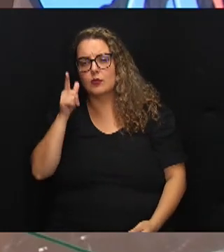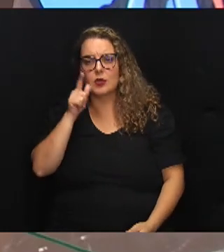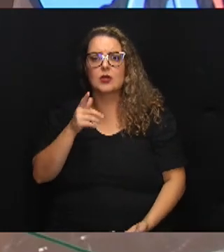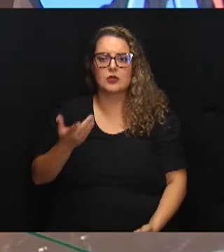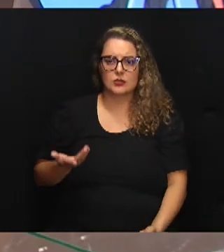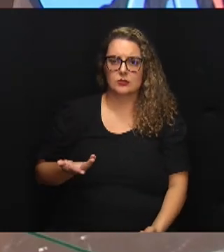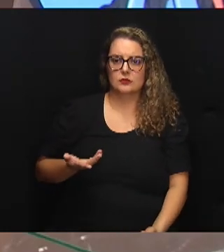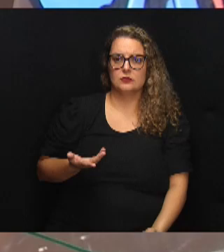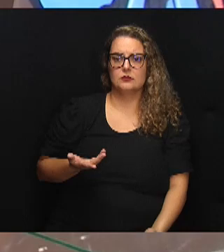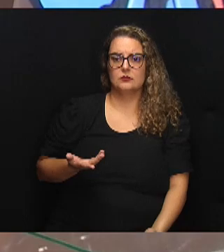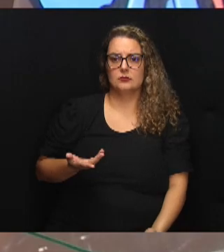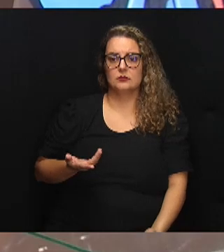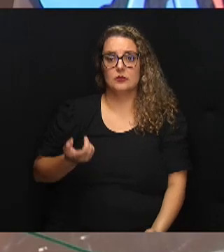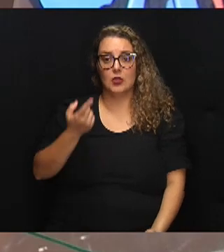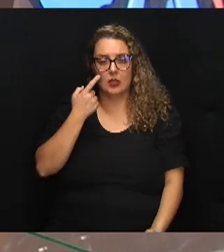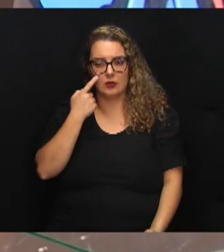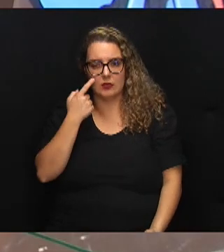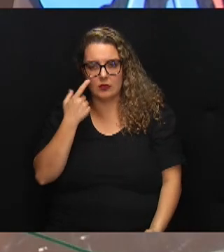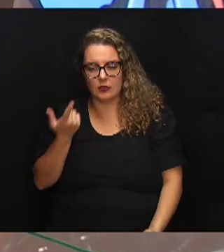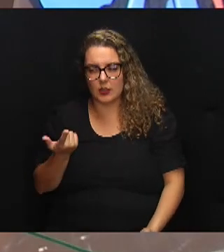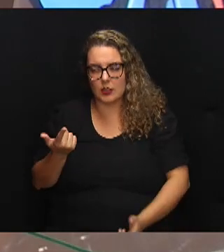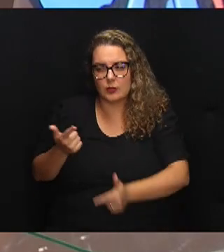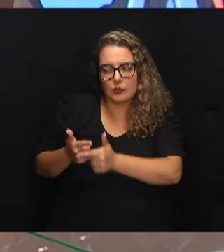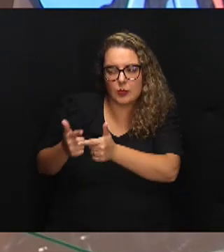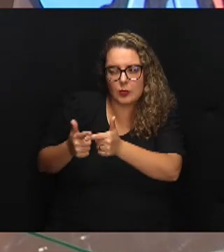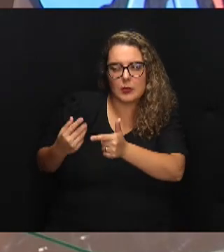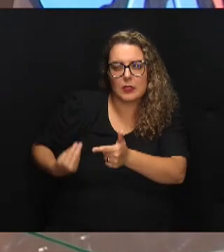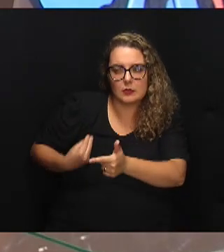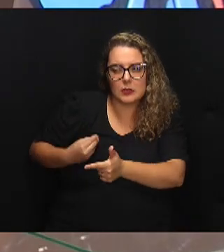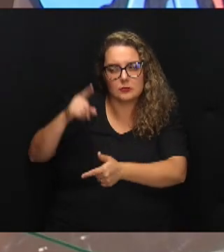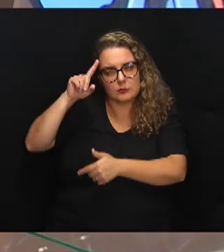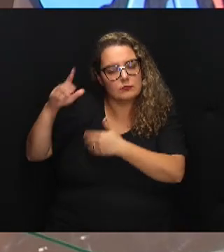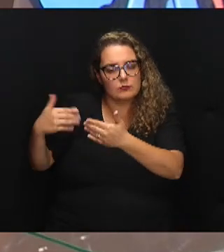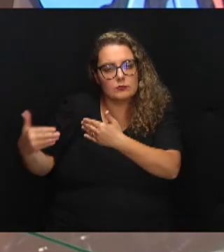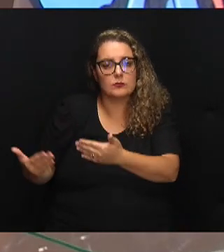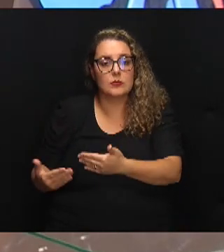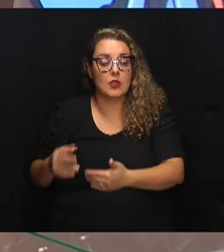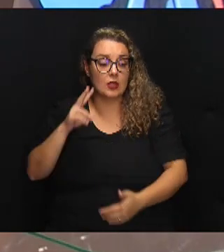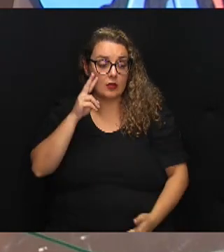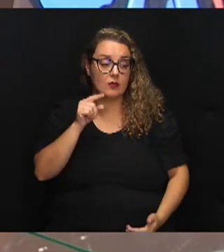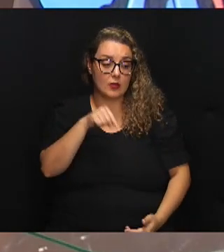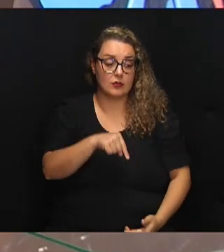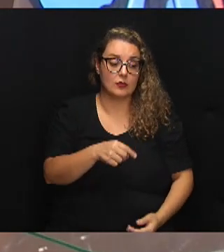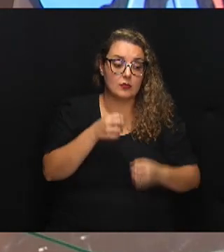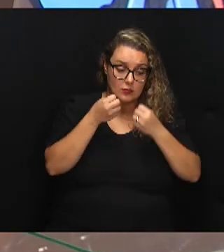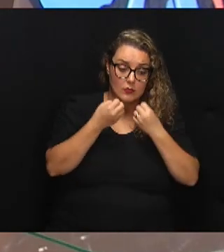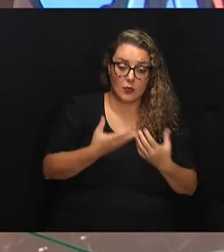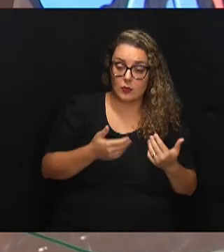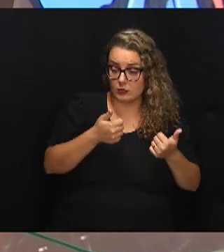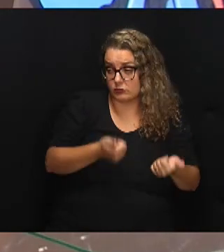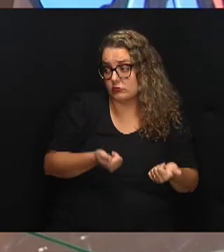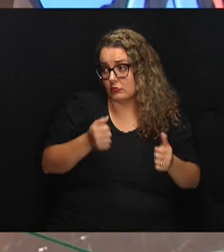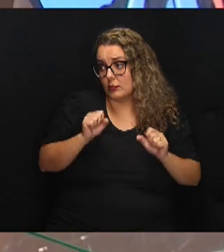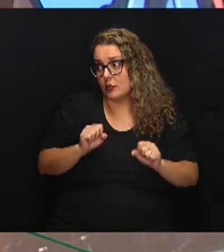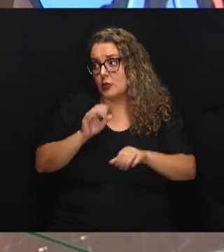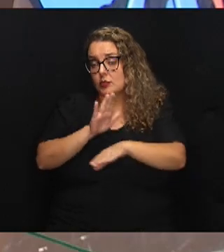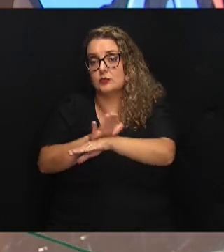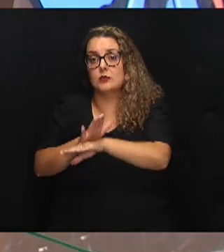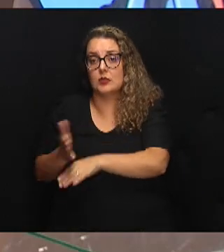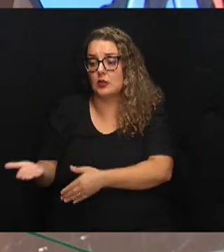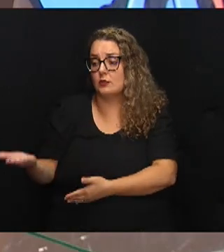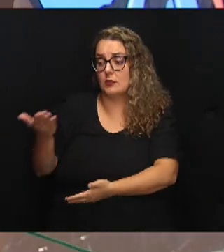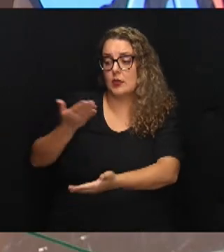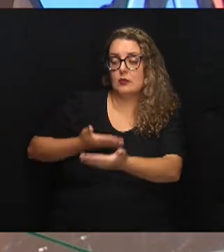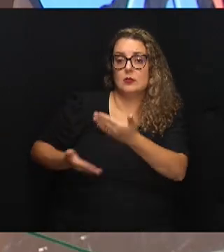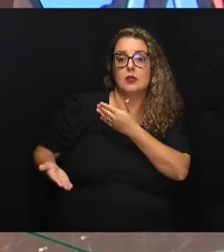conseguiu ver a dor dos outros, ver o que a gente estava fazendo direito aqui e podia ajudar, e também a troca pelo